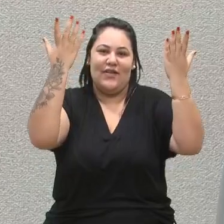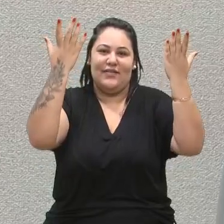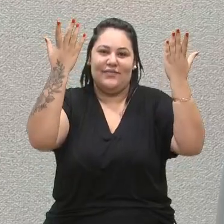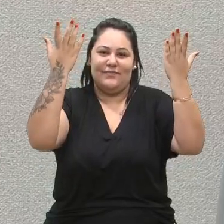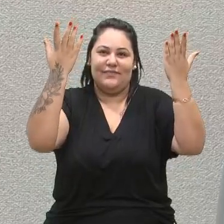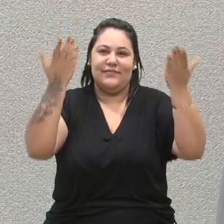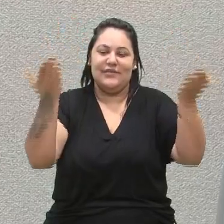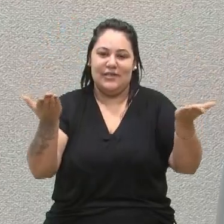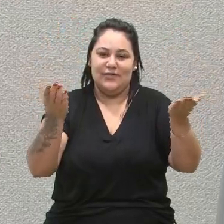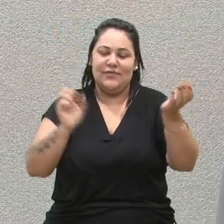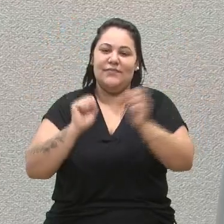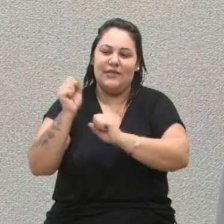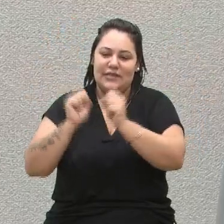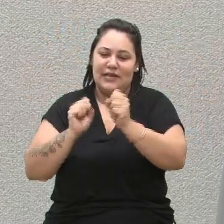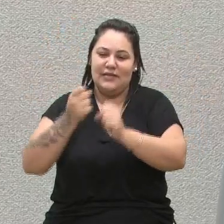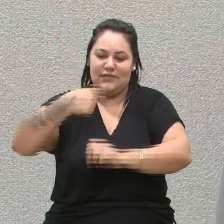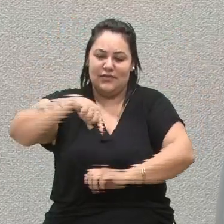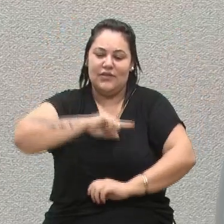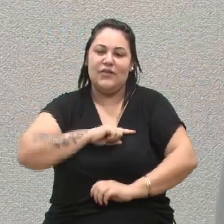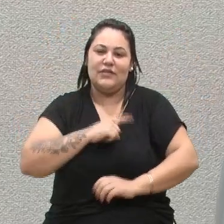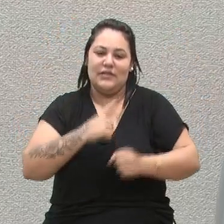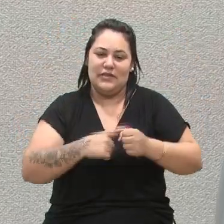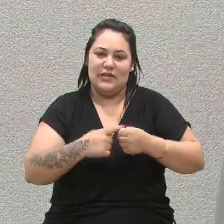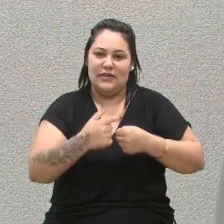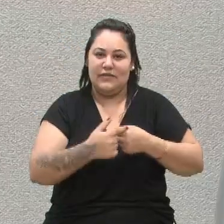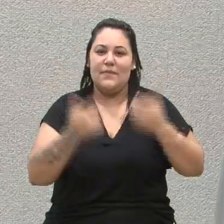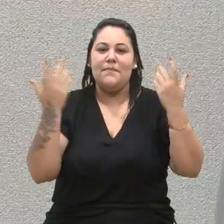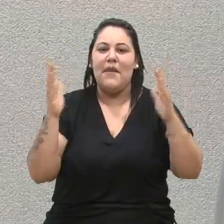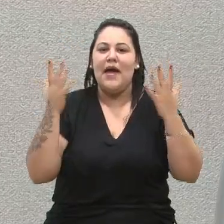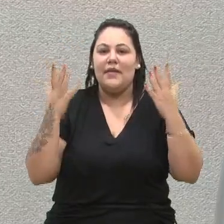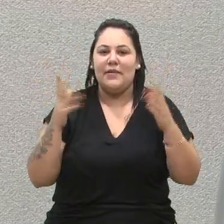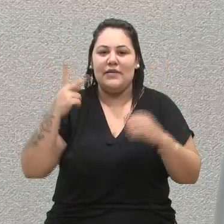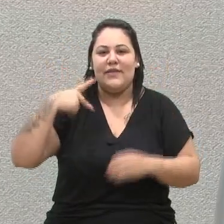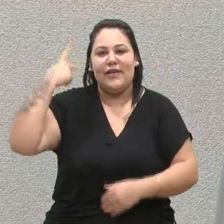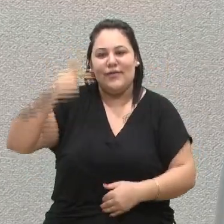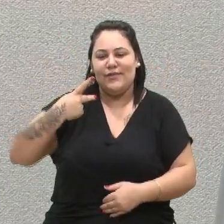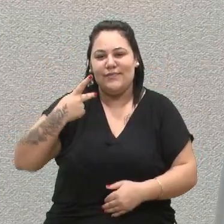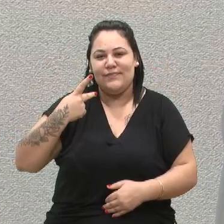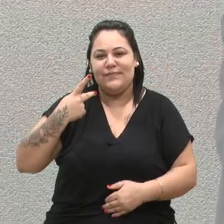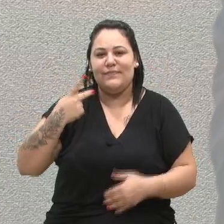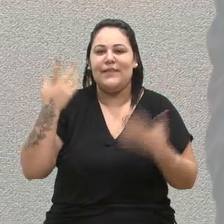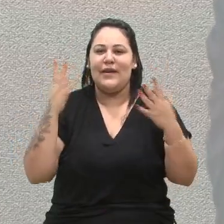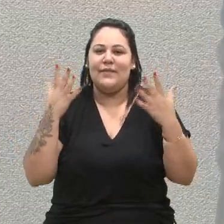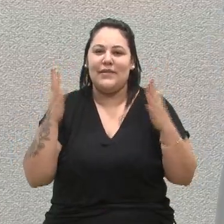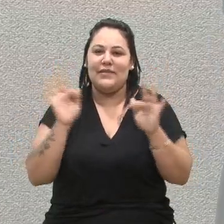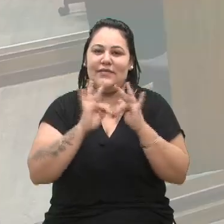empresários importantes da nossa cidade. Parabéns, vereador, parabéns à família. Voto sim, presidente. Obrigado.